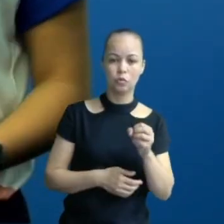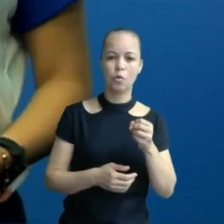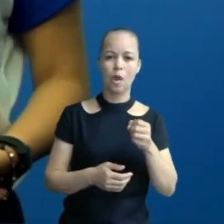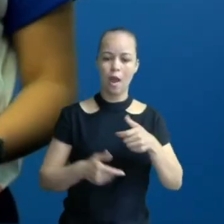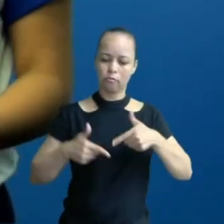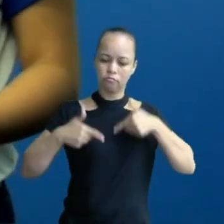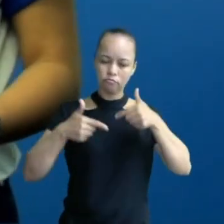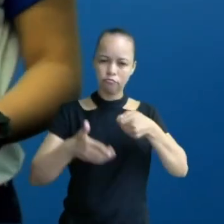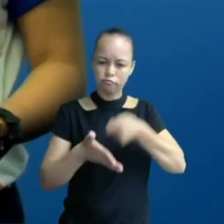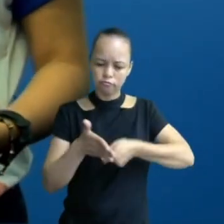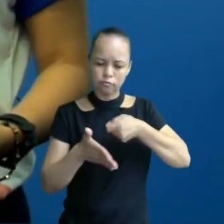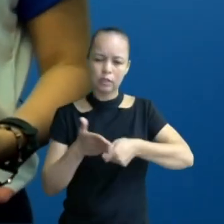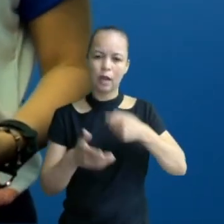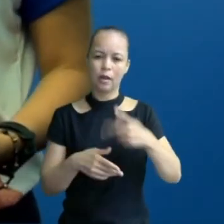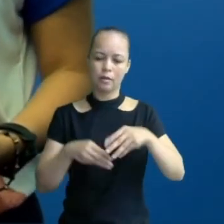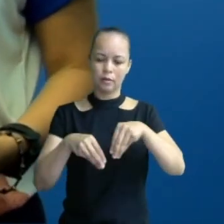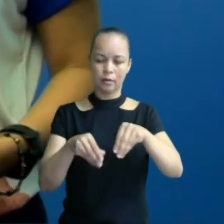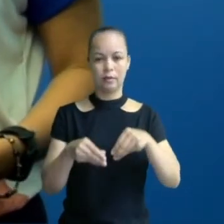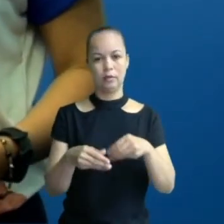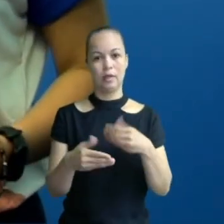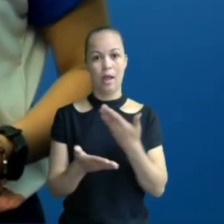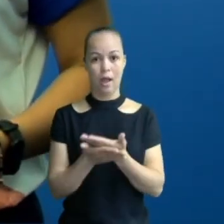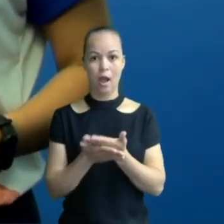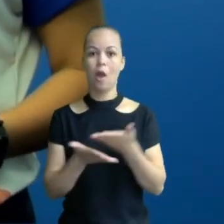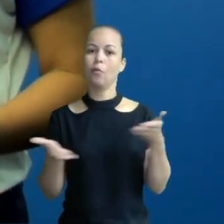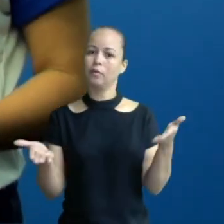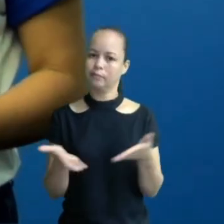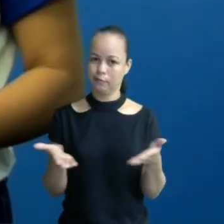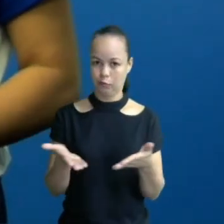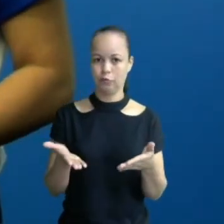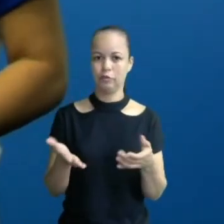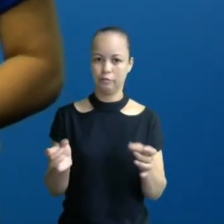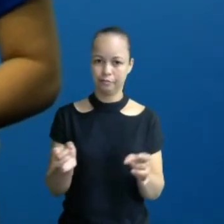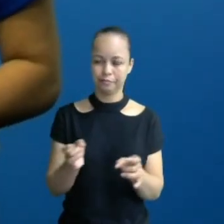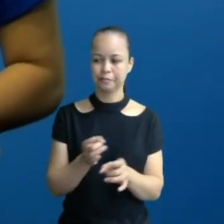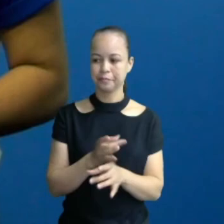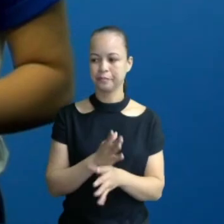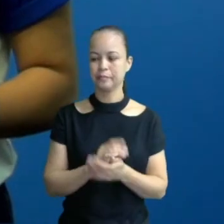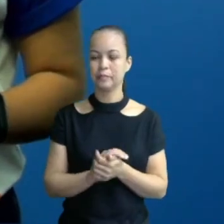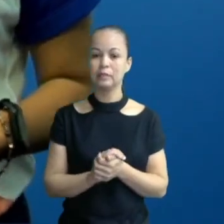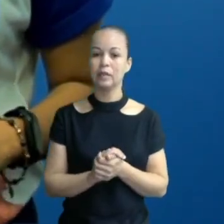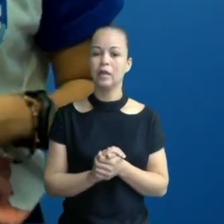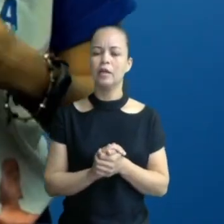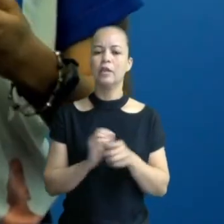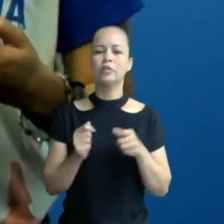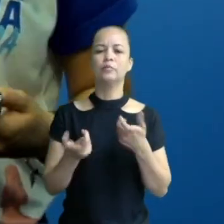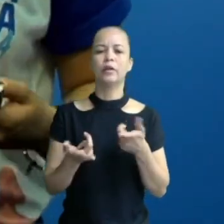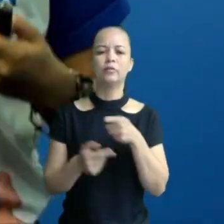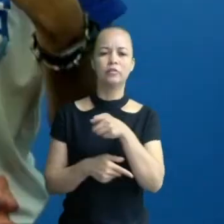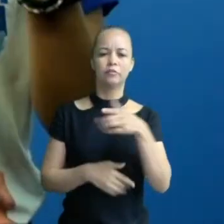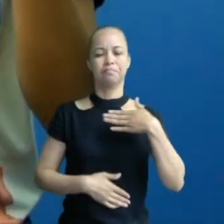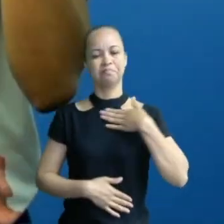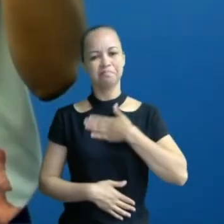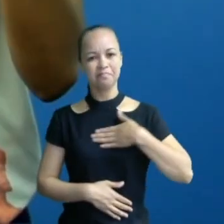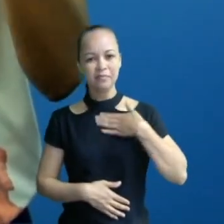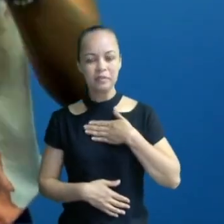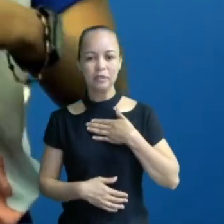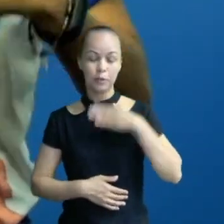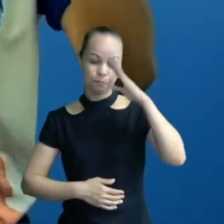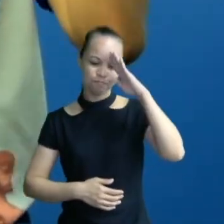bom? Então, essa foi a nossa aula de hoje, certo? Espero sinceramente que vocês tenham gostado